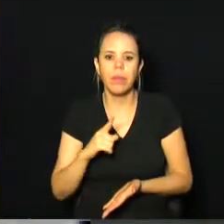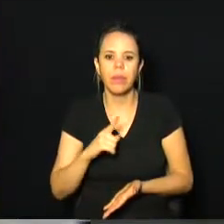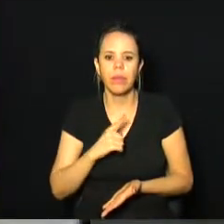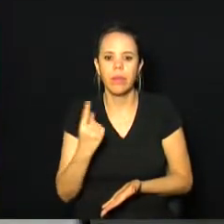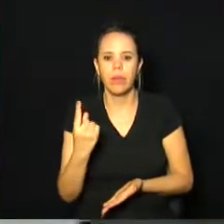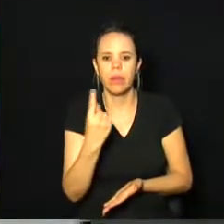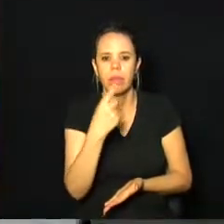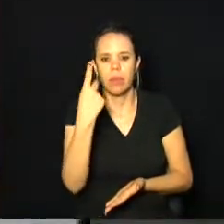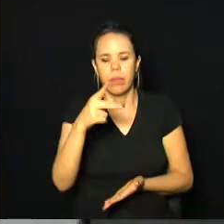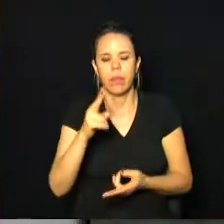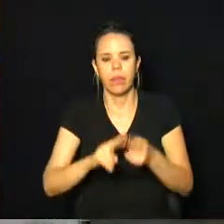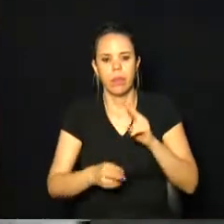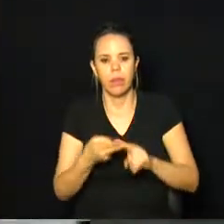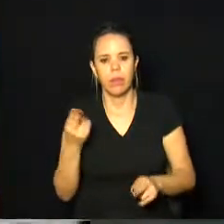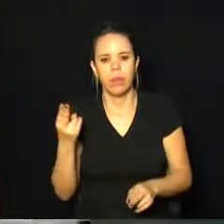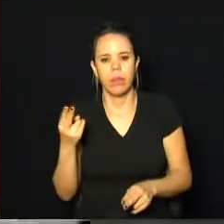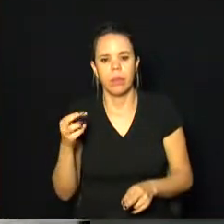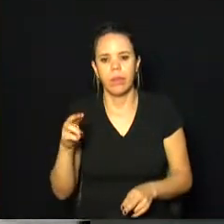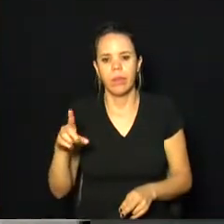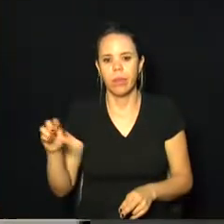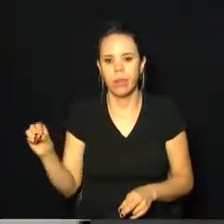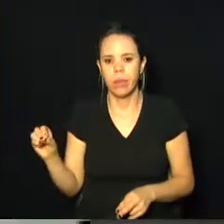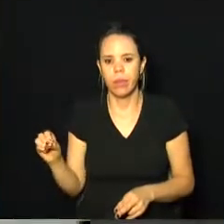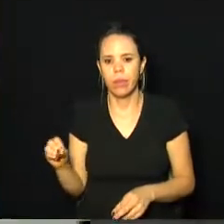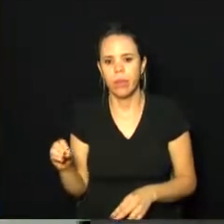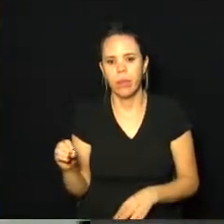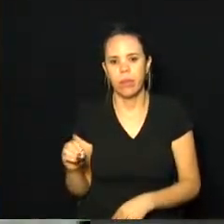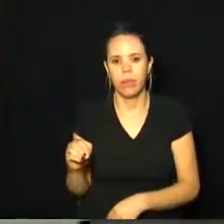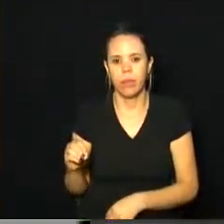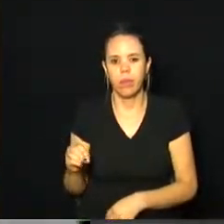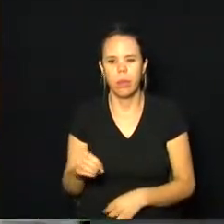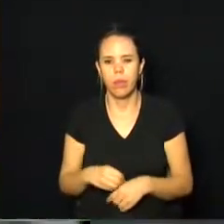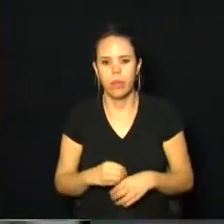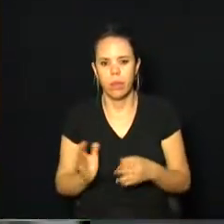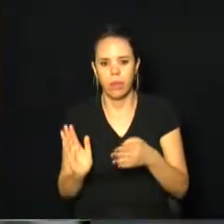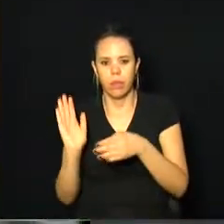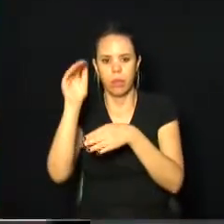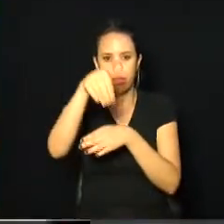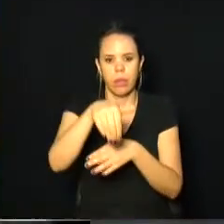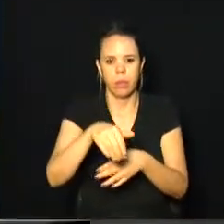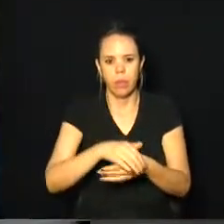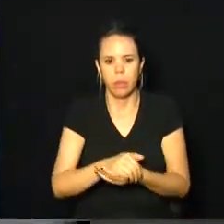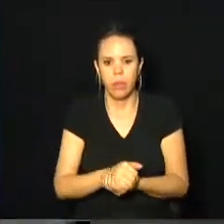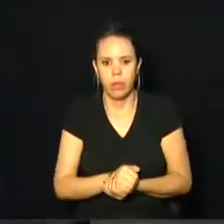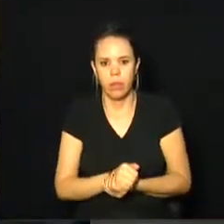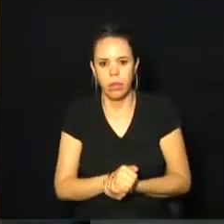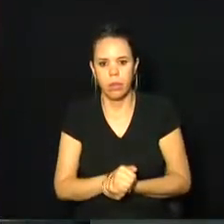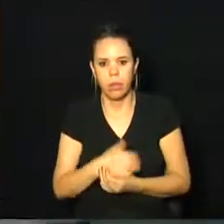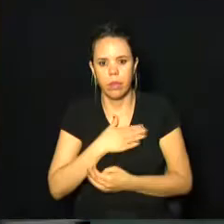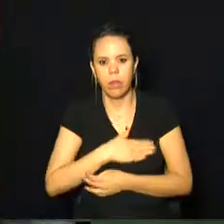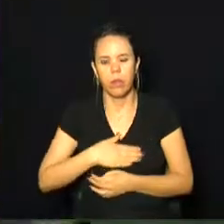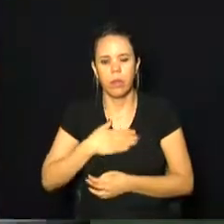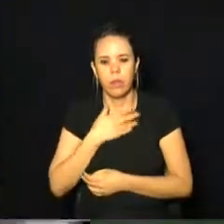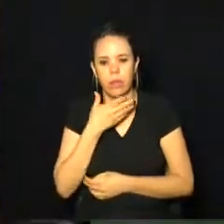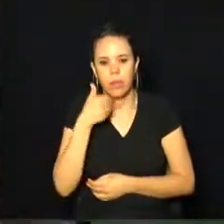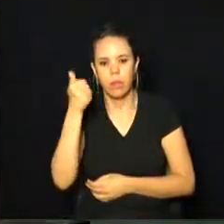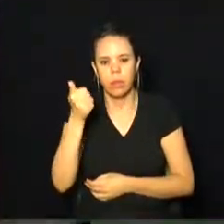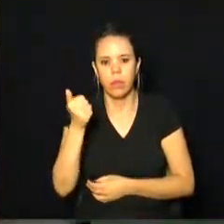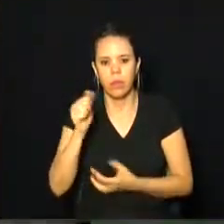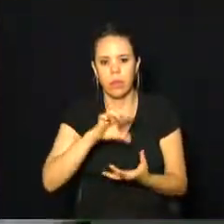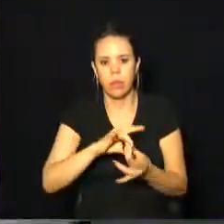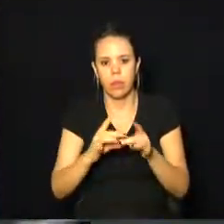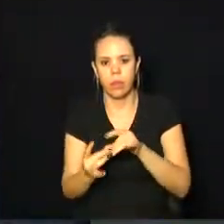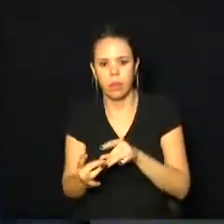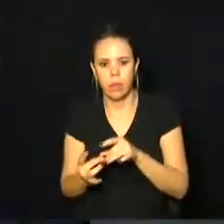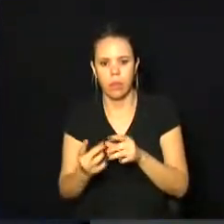um o seu dom. Marcelo Negrão, um animal também, e atacava lá em cima, e foi um cara que ganhou o melhor atacante da Olimpíada